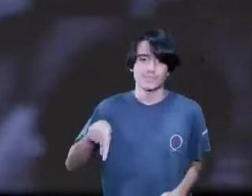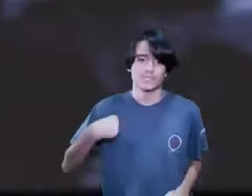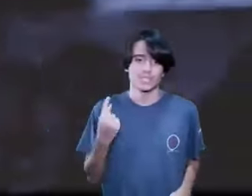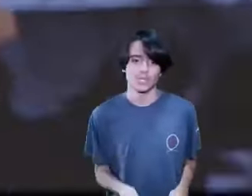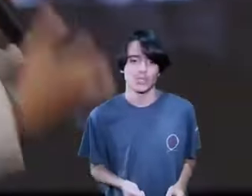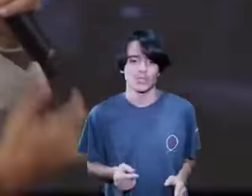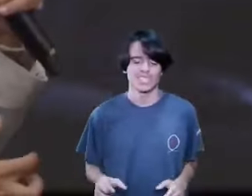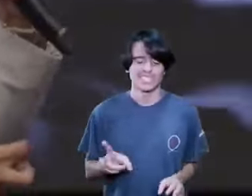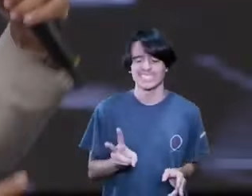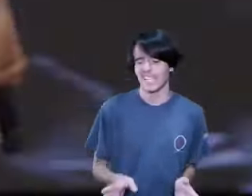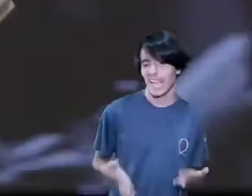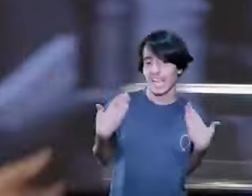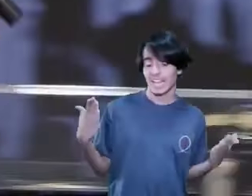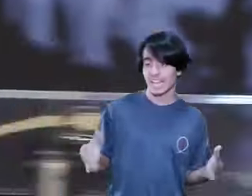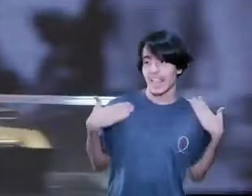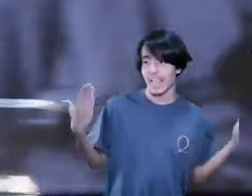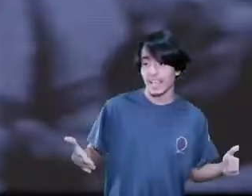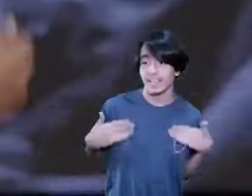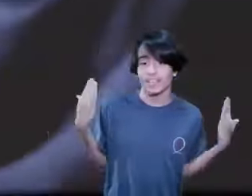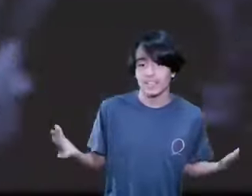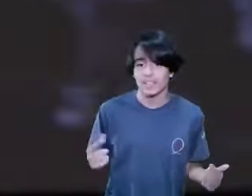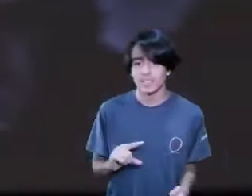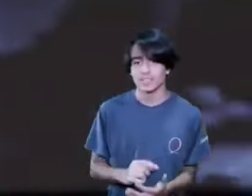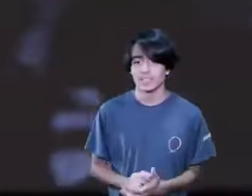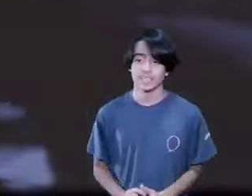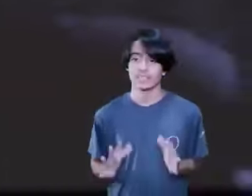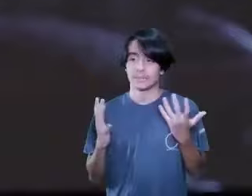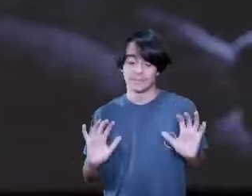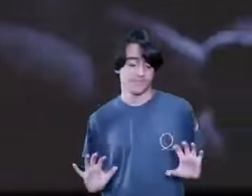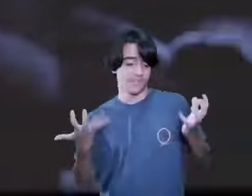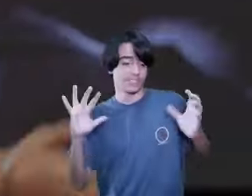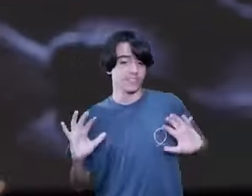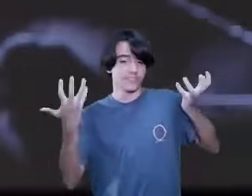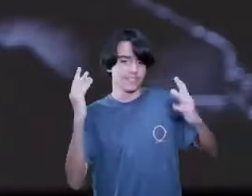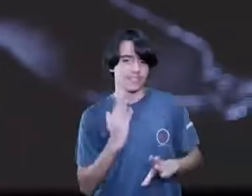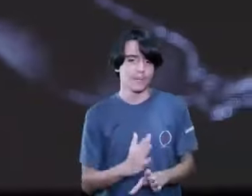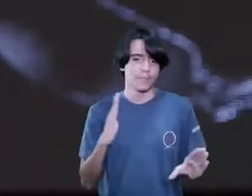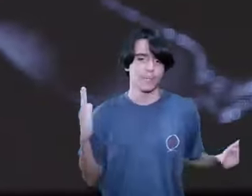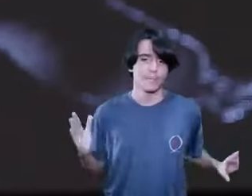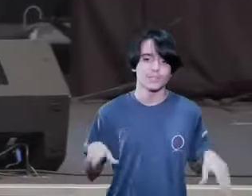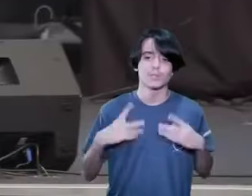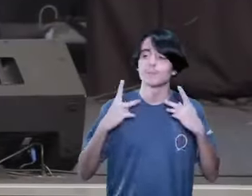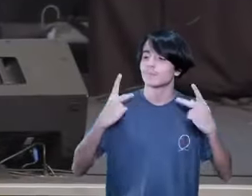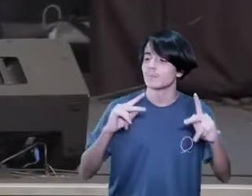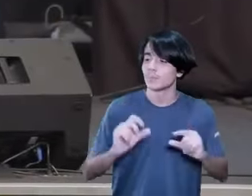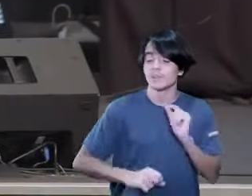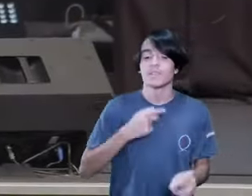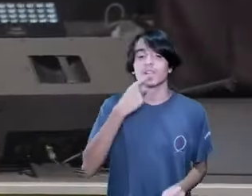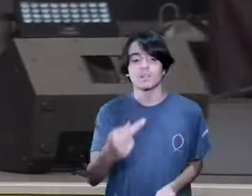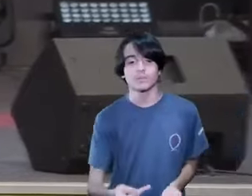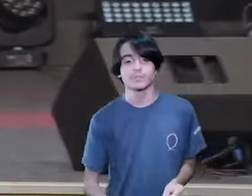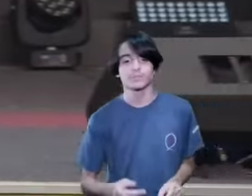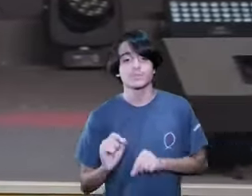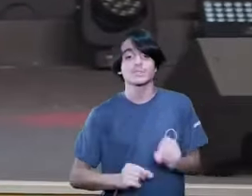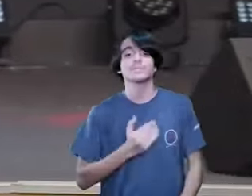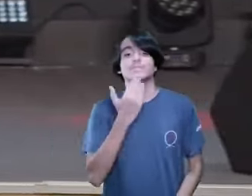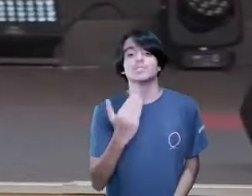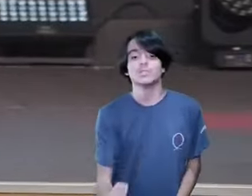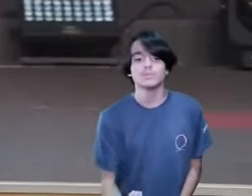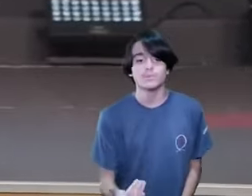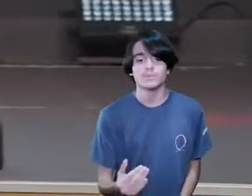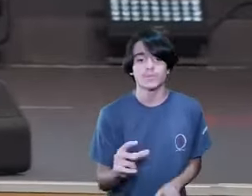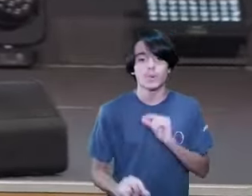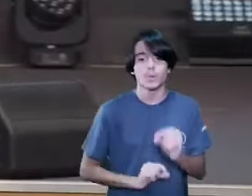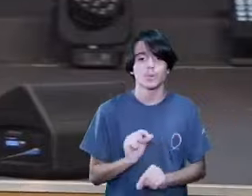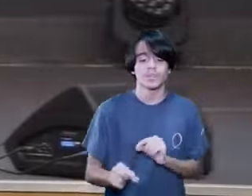no oba-oba. Tem hora que a gente está muito na festa. Mas qual é a mensagem? O que é que ele falou? O que é que ele pediu? O que é